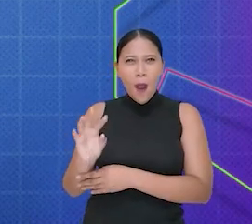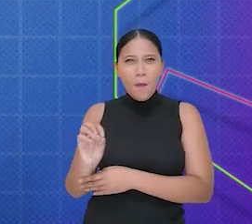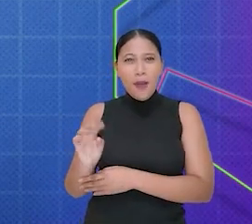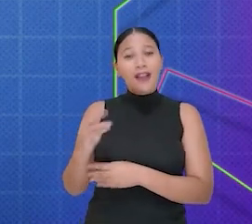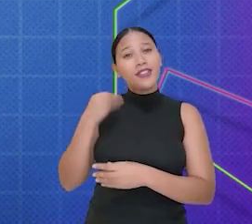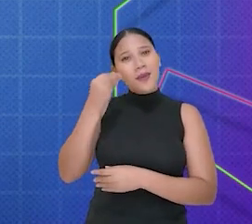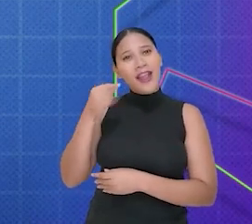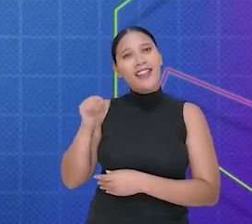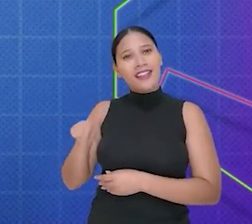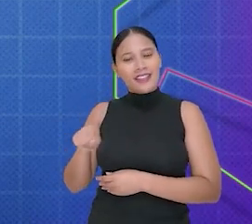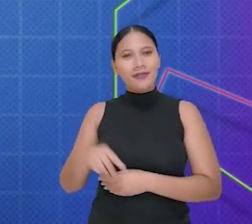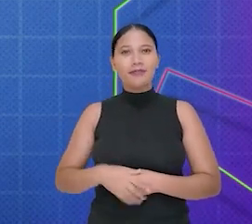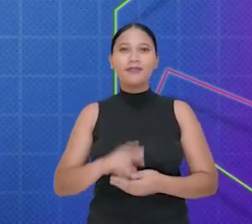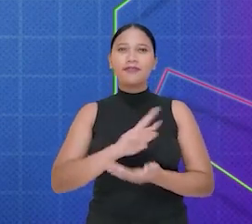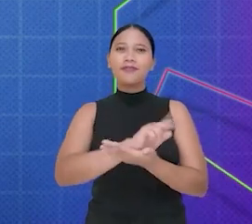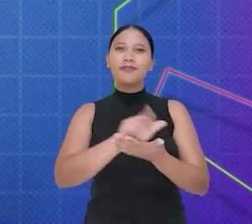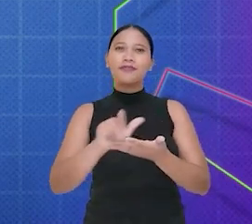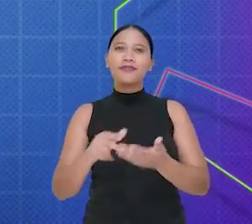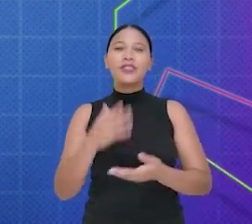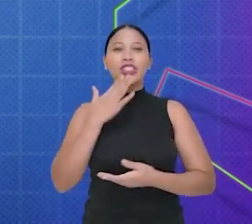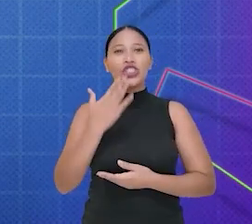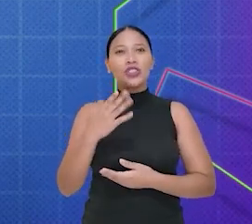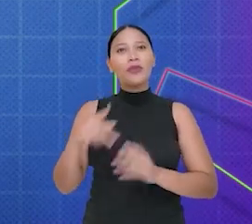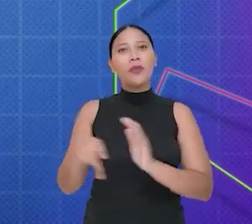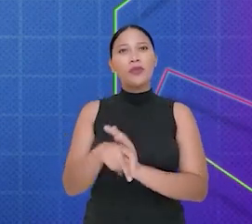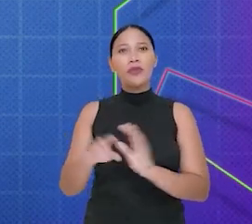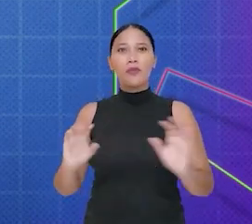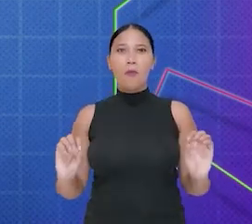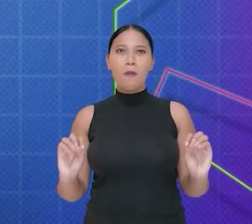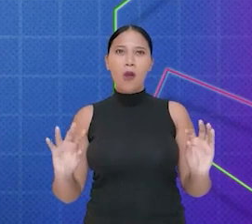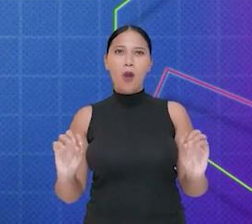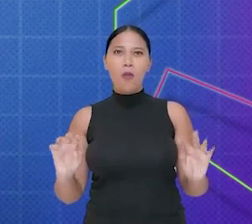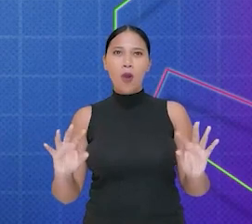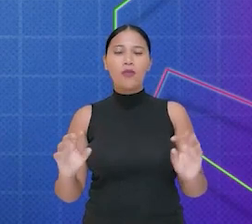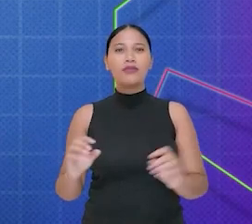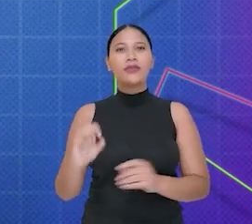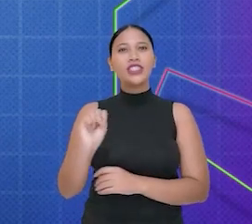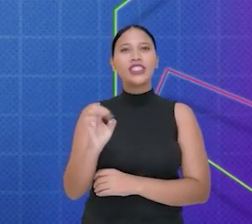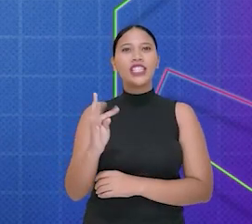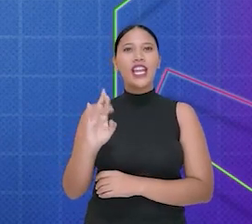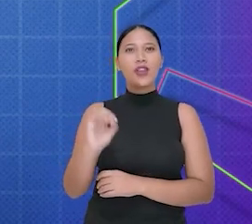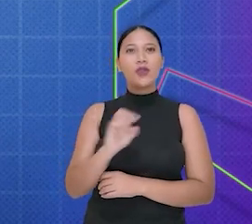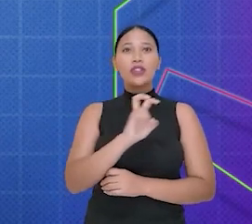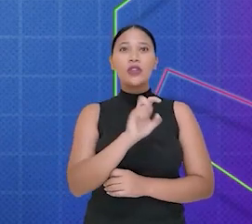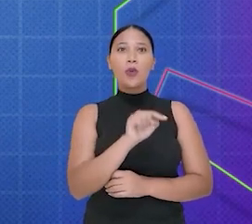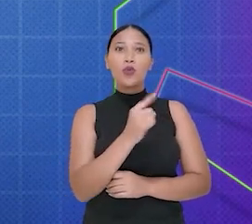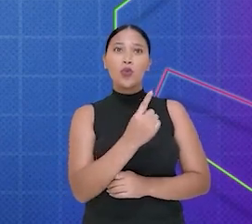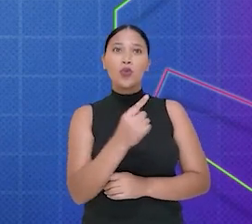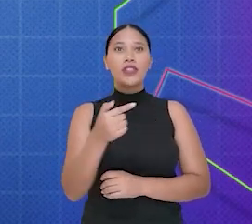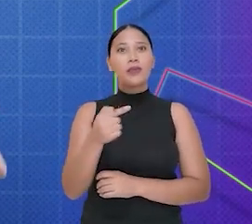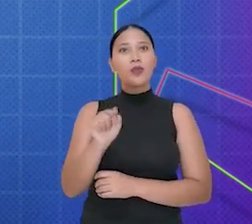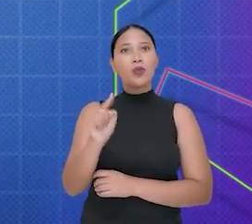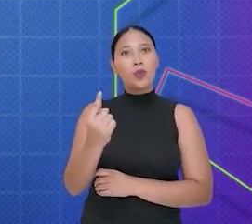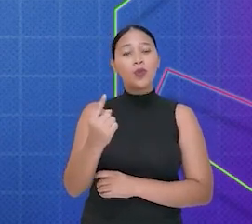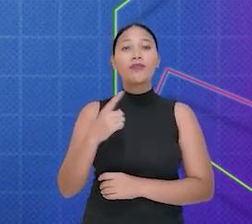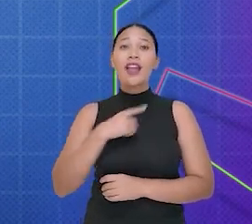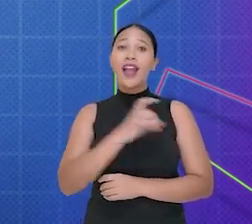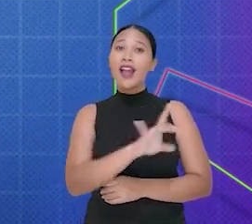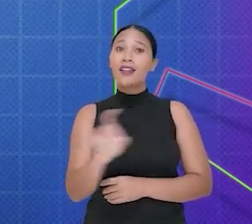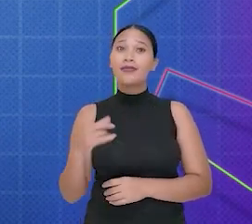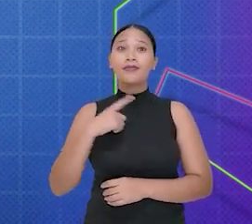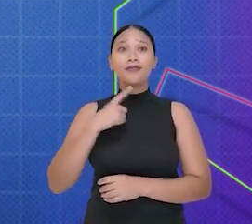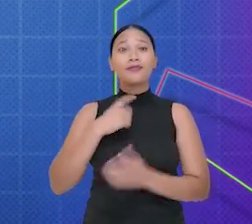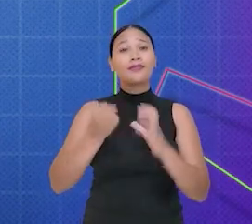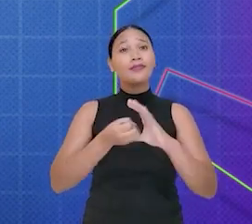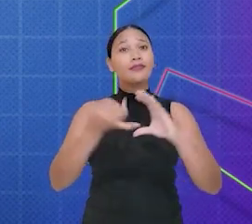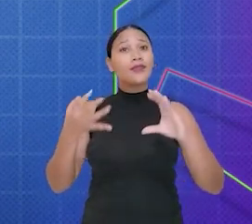som alto, experimenta o alto-falante. São diferentes tipos de alto-falantes, como alto-falantes estéreos, 5.1 e 7.1.